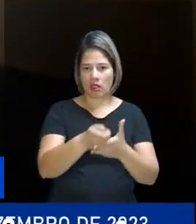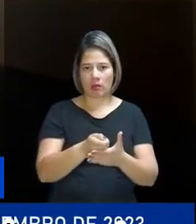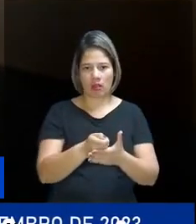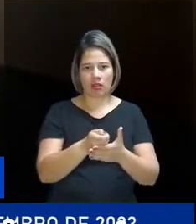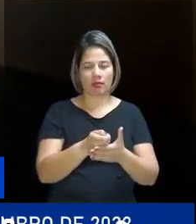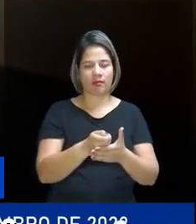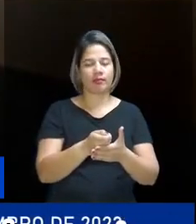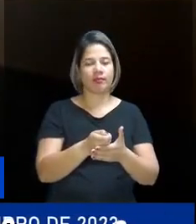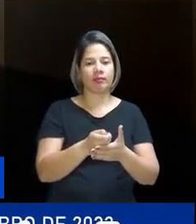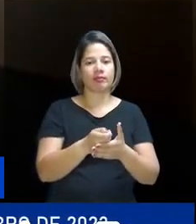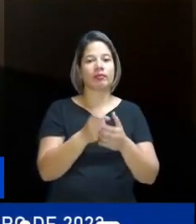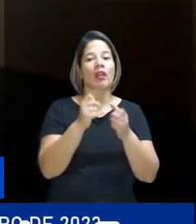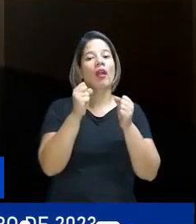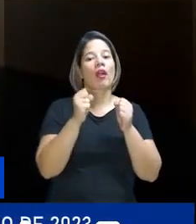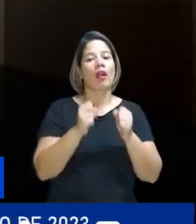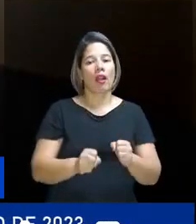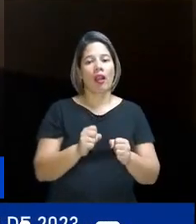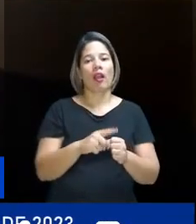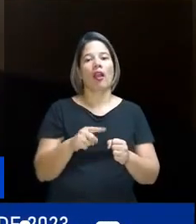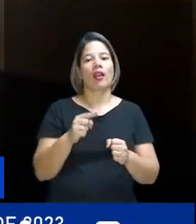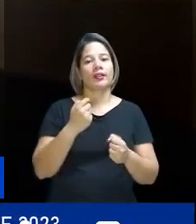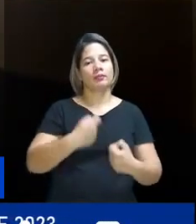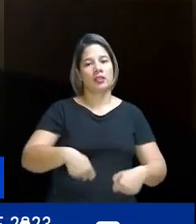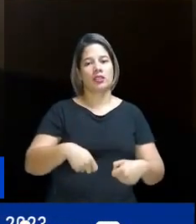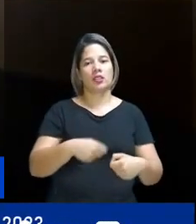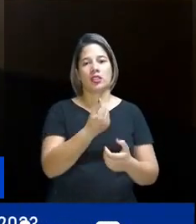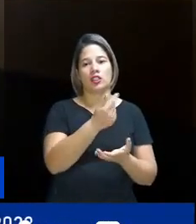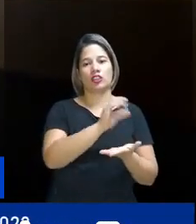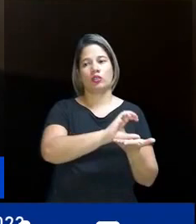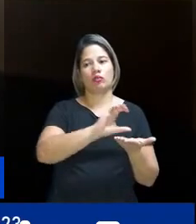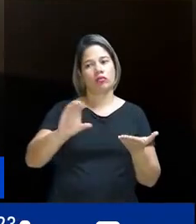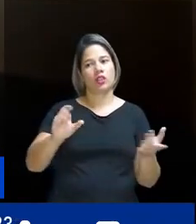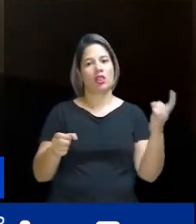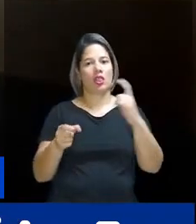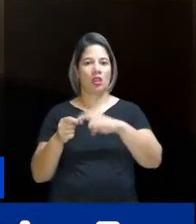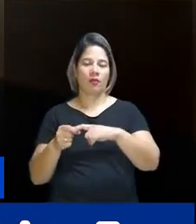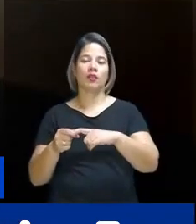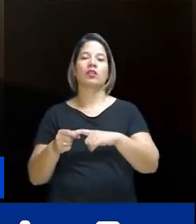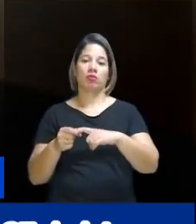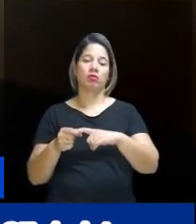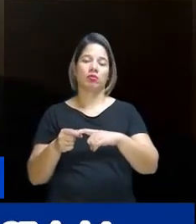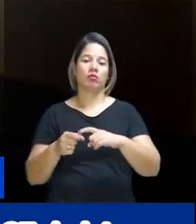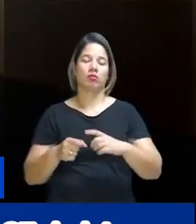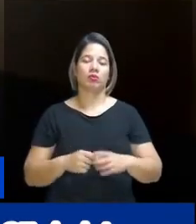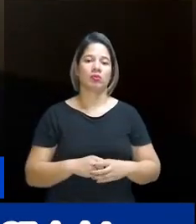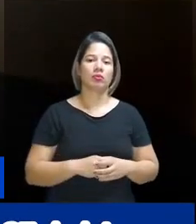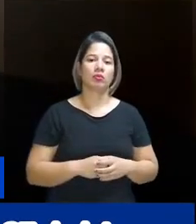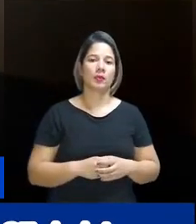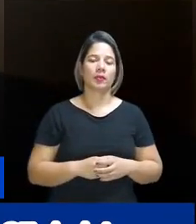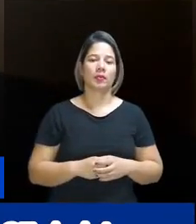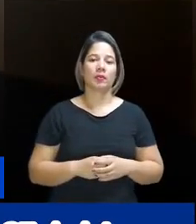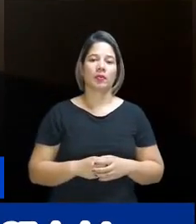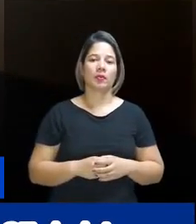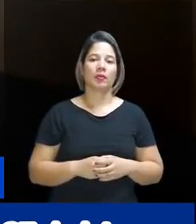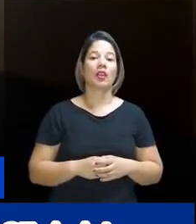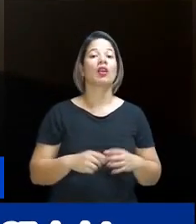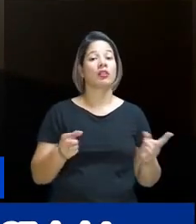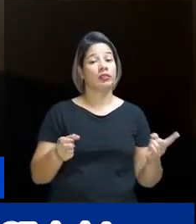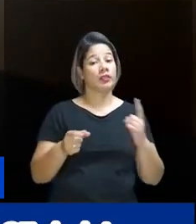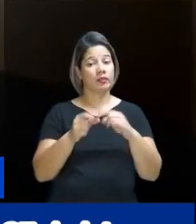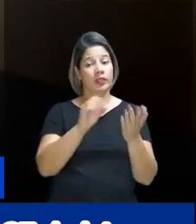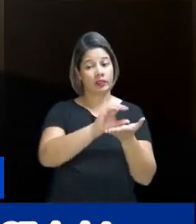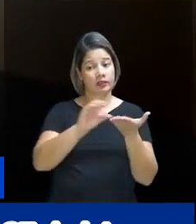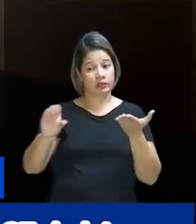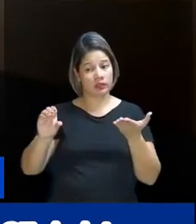pagamentos, é o caso de determinação de devolução do montante reputado como irregular ao Tesouro Nacional, acrescido da multa